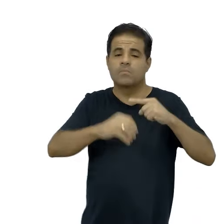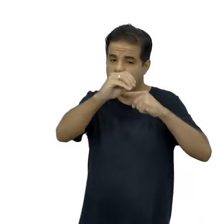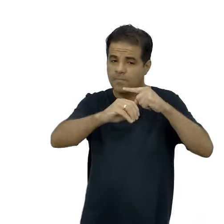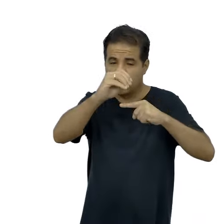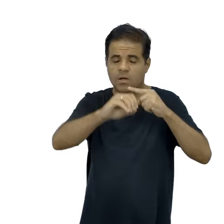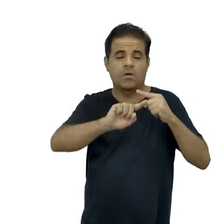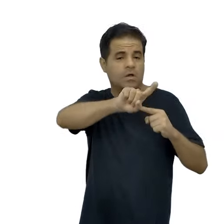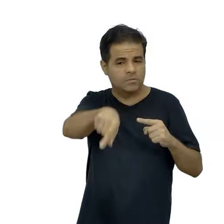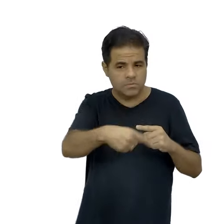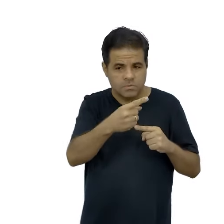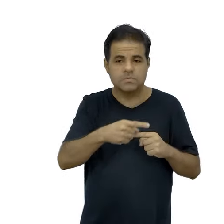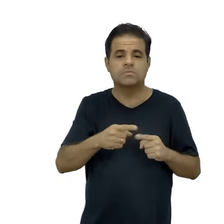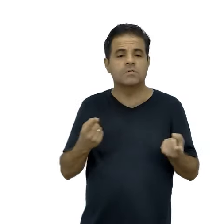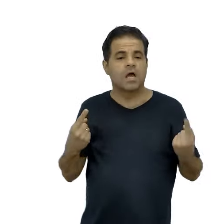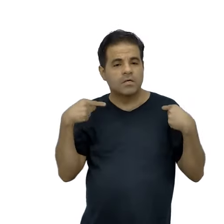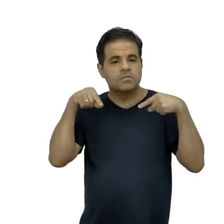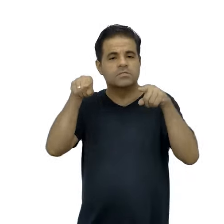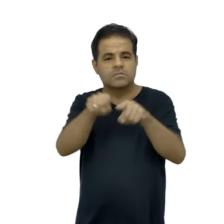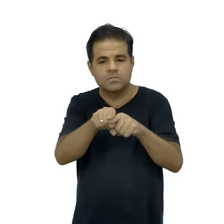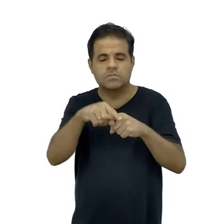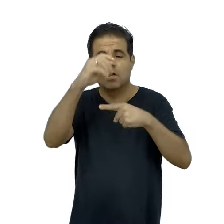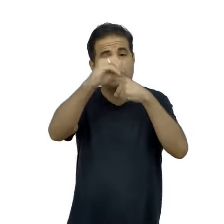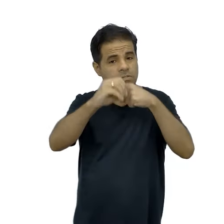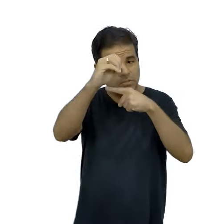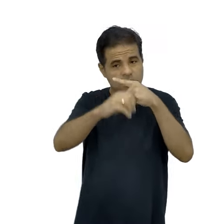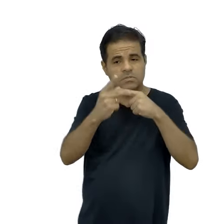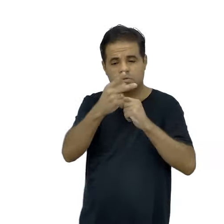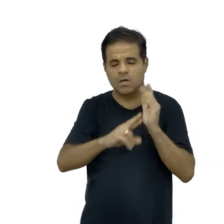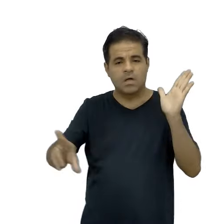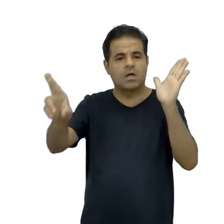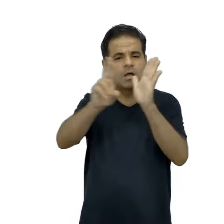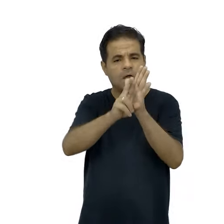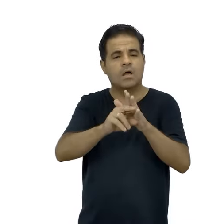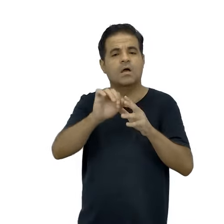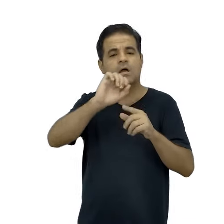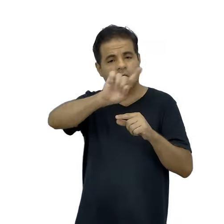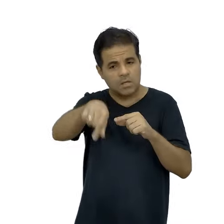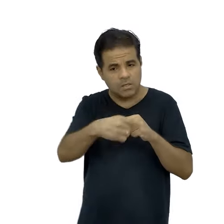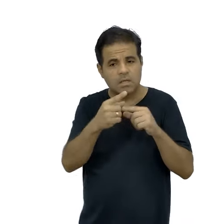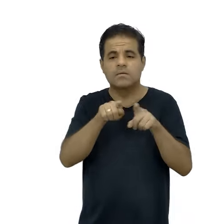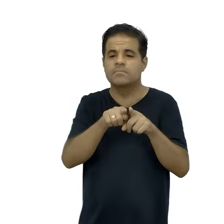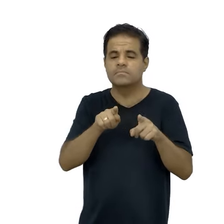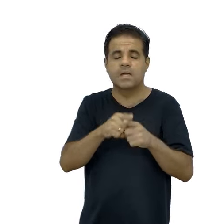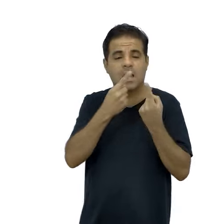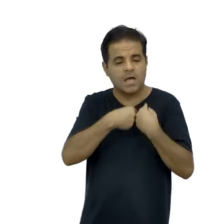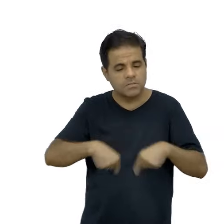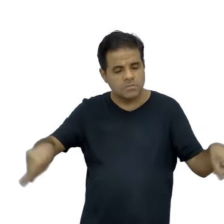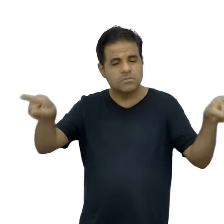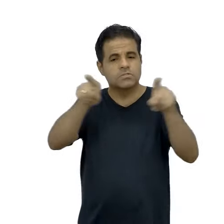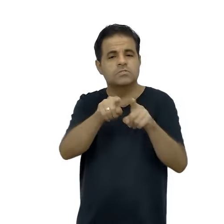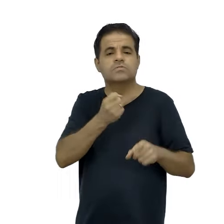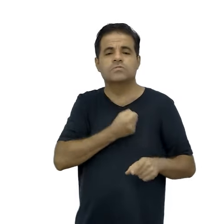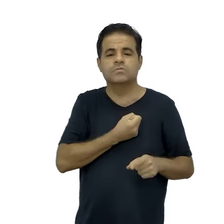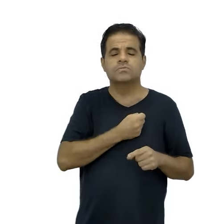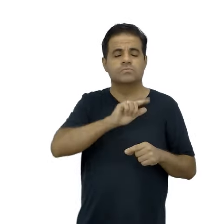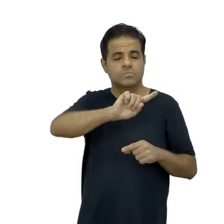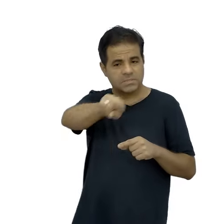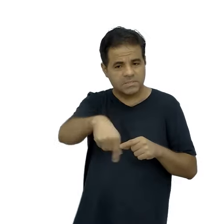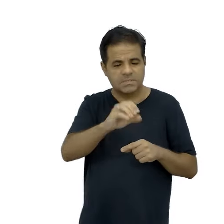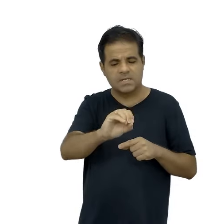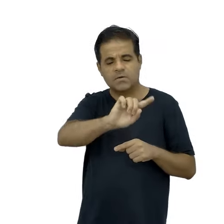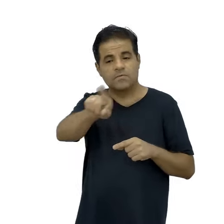e decimal, associar uma fração à sua representação decimal, também associar números decimais